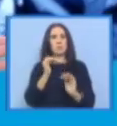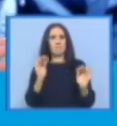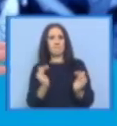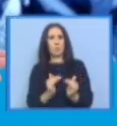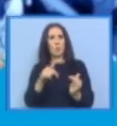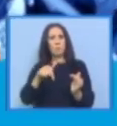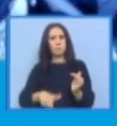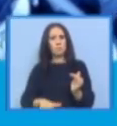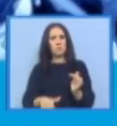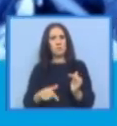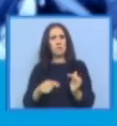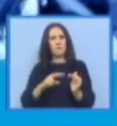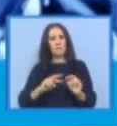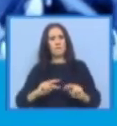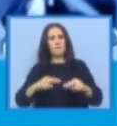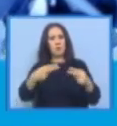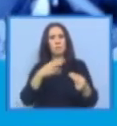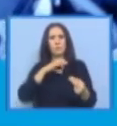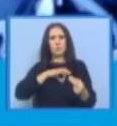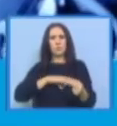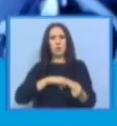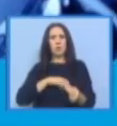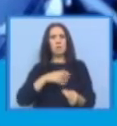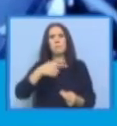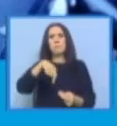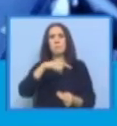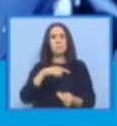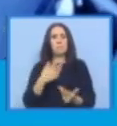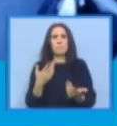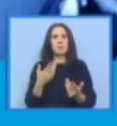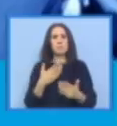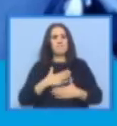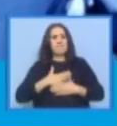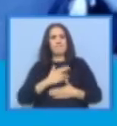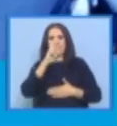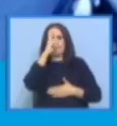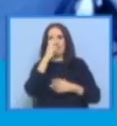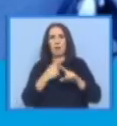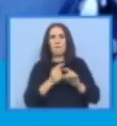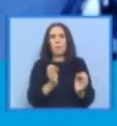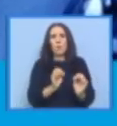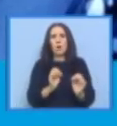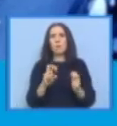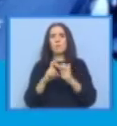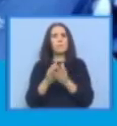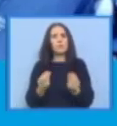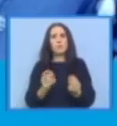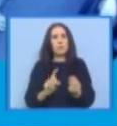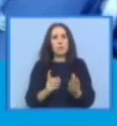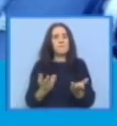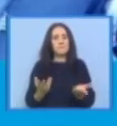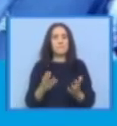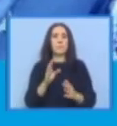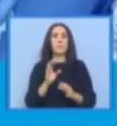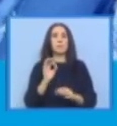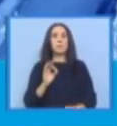viramos logo para uma área profissional em que ele não está também nada empenhado, nem nada motivado, isso também não resolve o problema, não é? Agora,